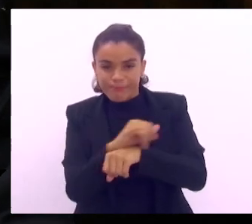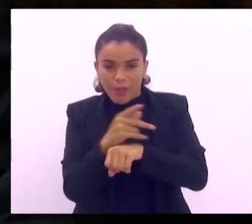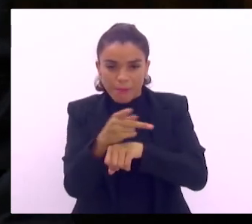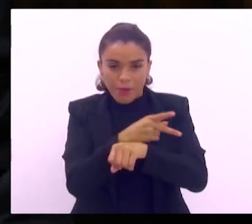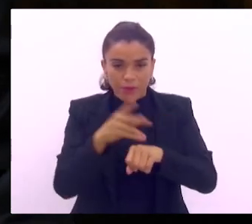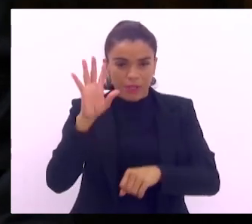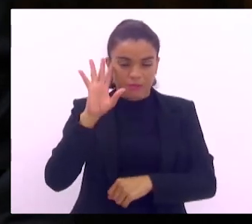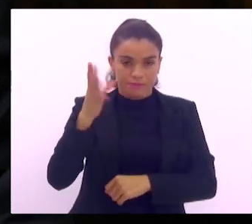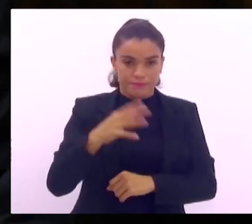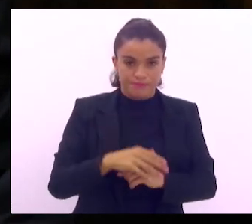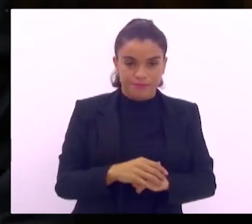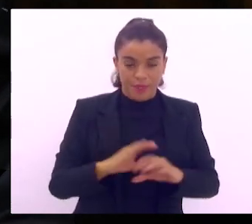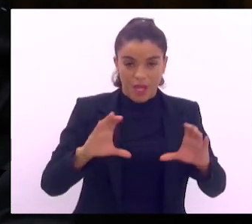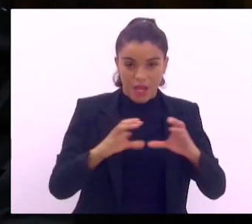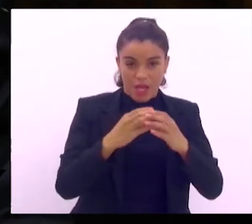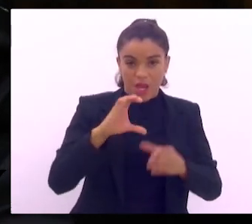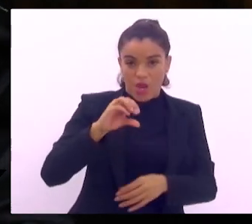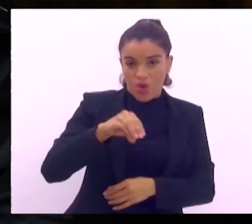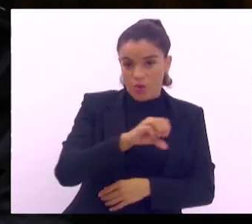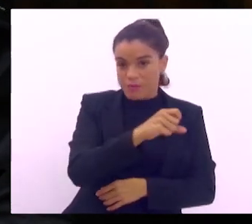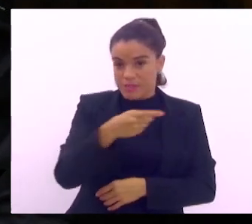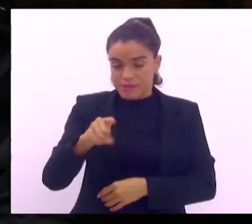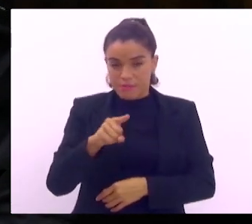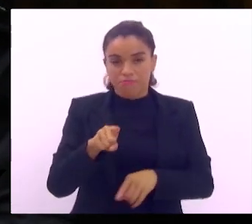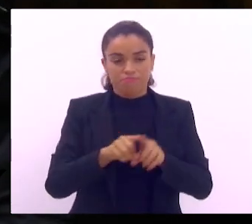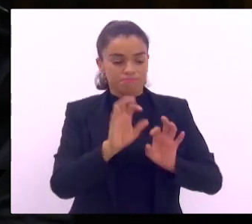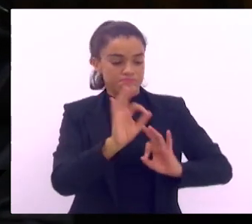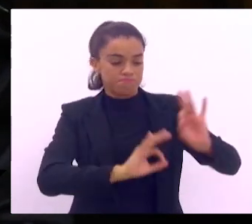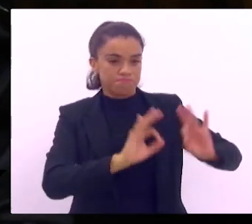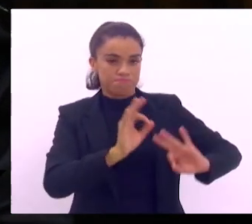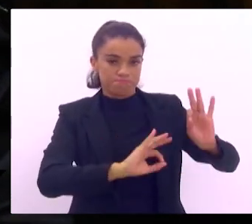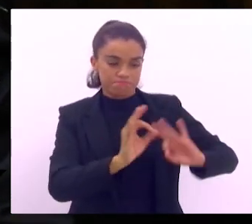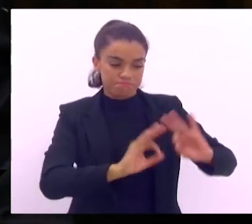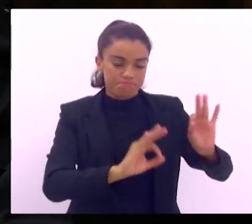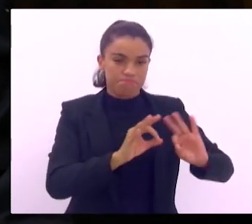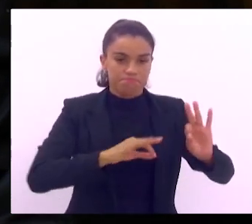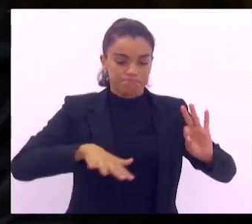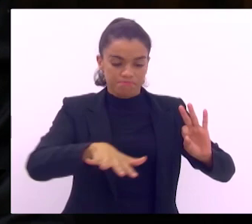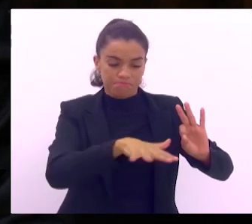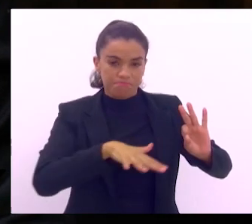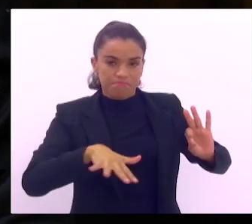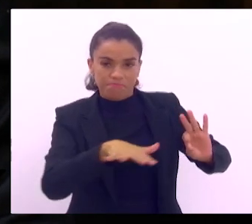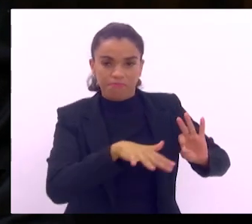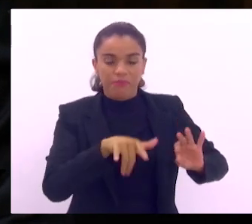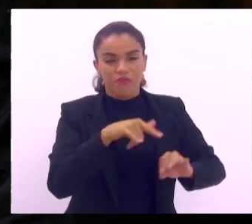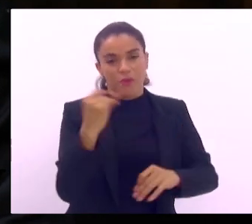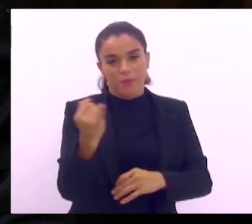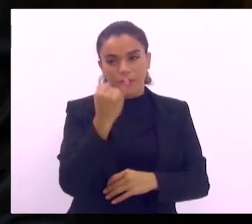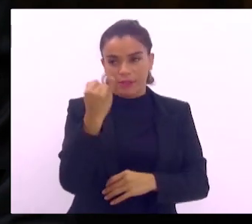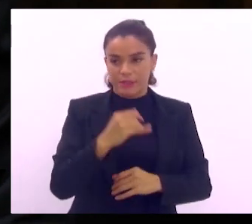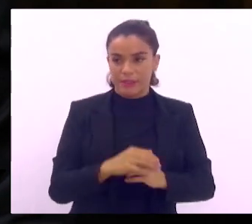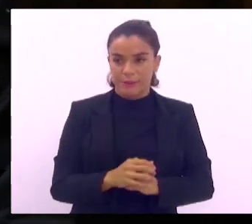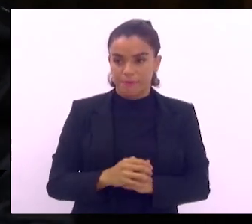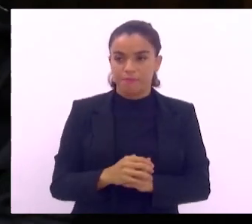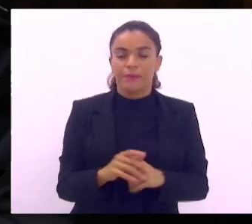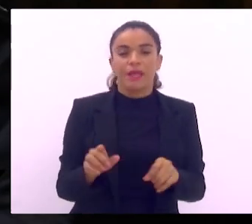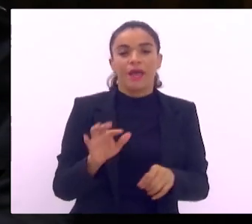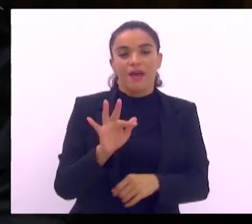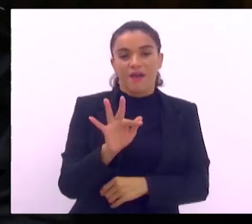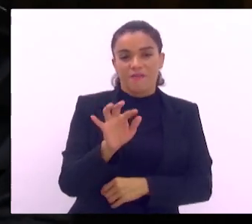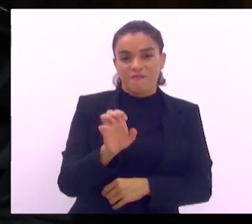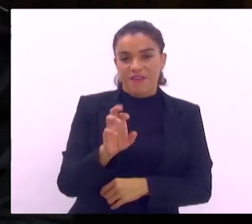A comissão, o trabalho que a comissão fez, preparando esse terreno foi extremamente importante. A Ferrat